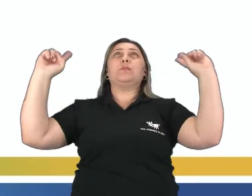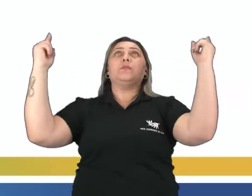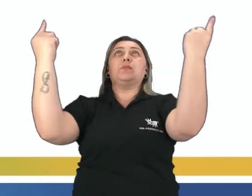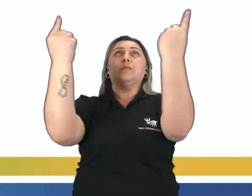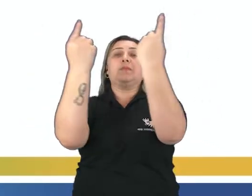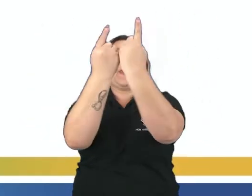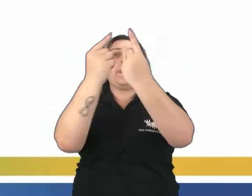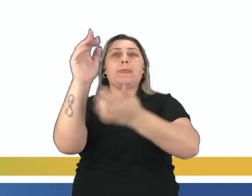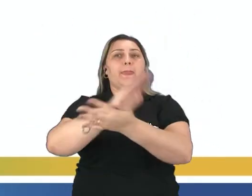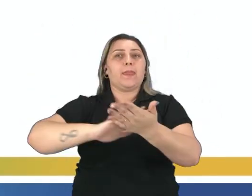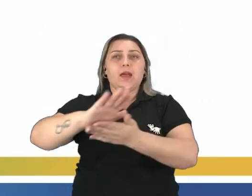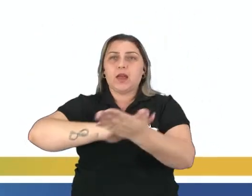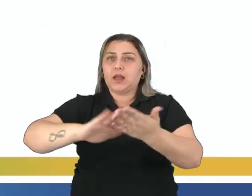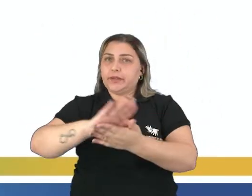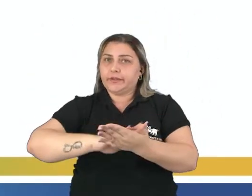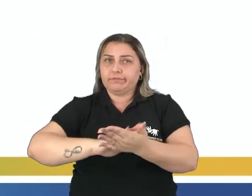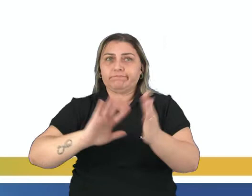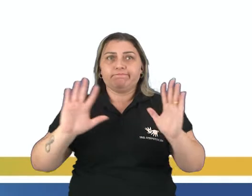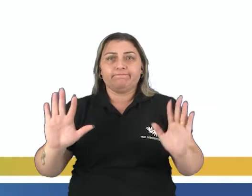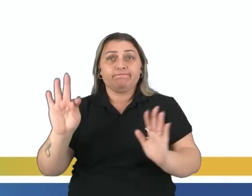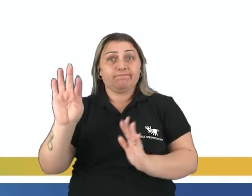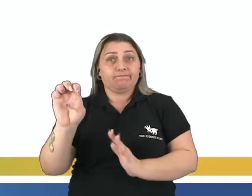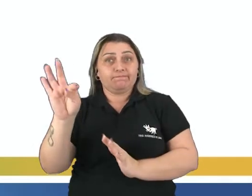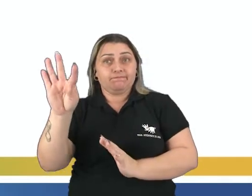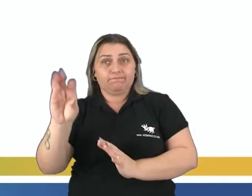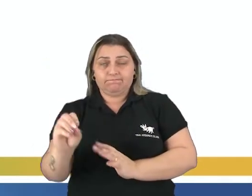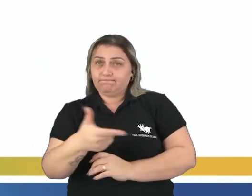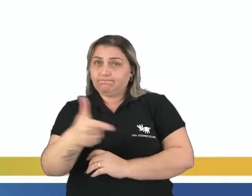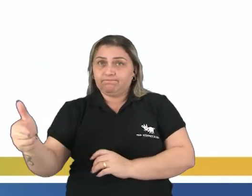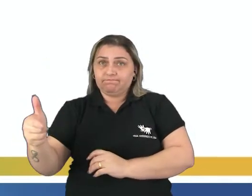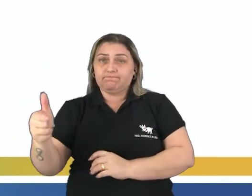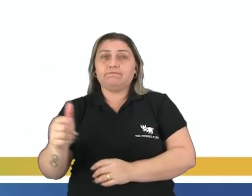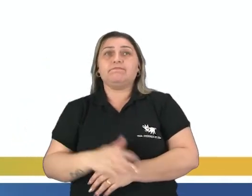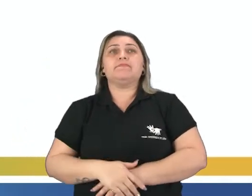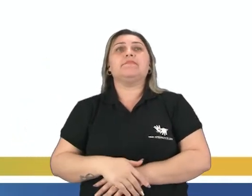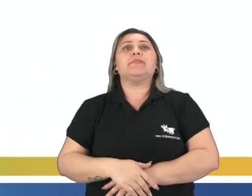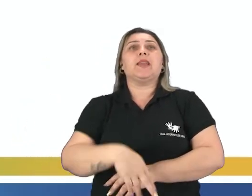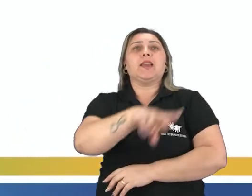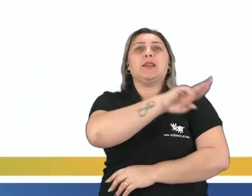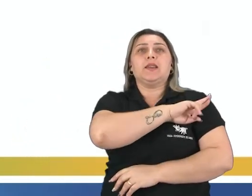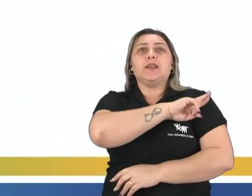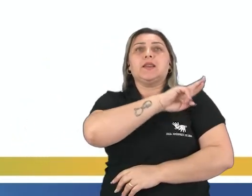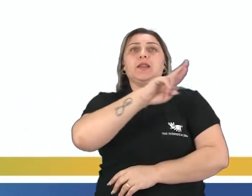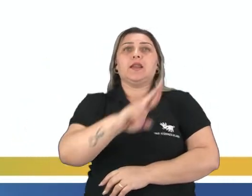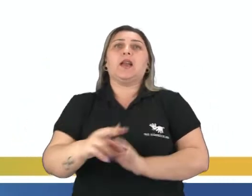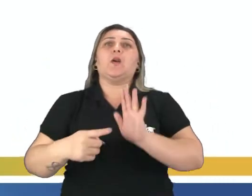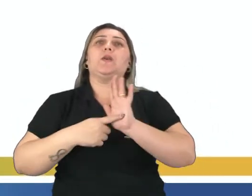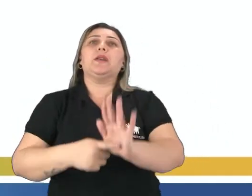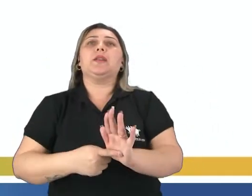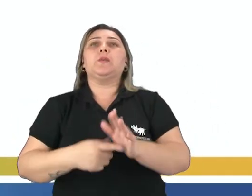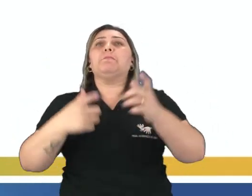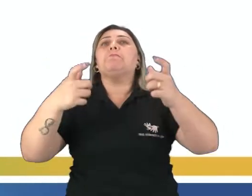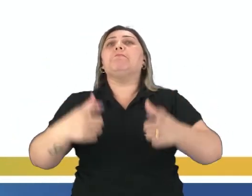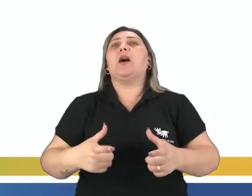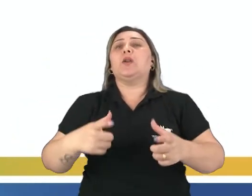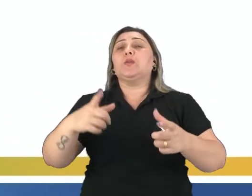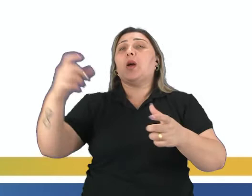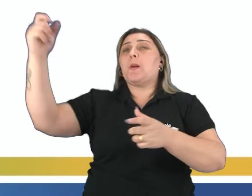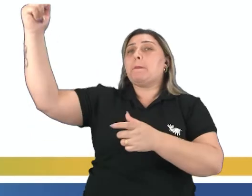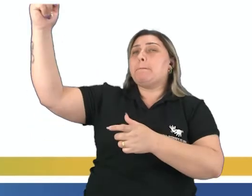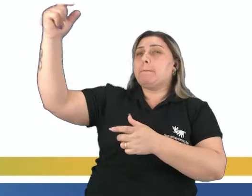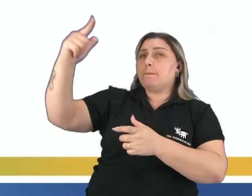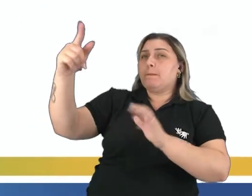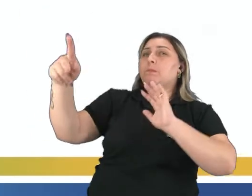parte central, gente, ele não tinha teto, tá? As representações aconteciam aonde? No pátio, à luz